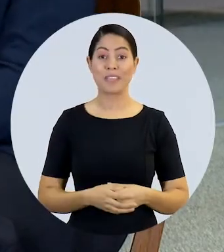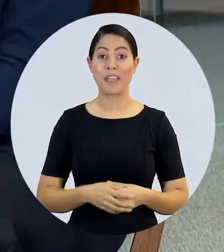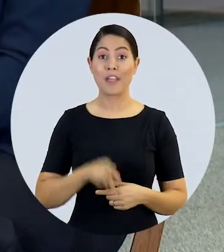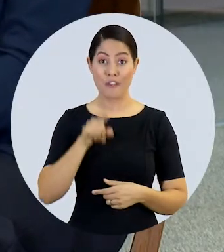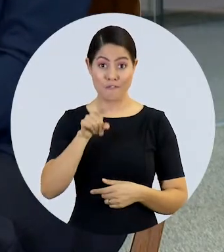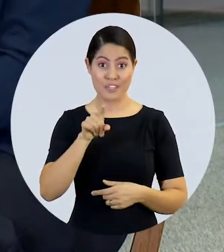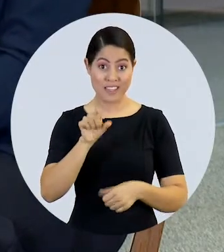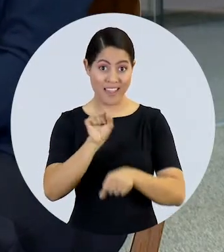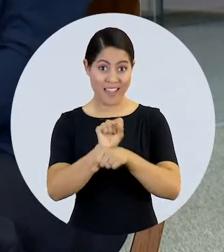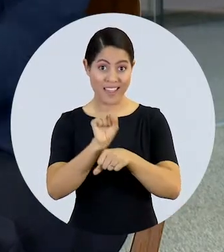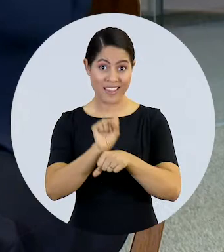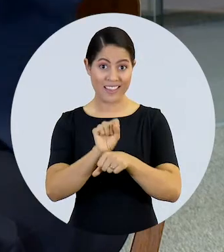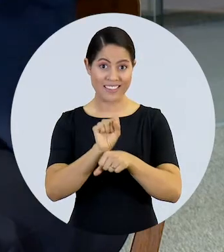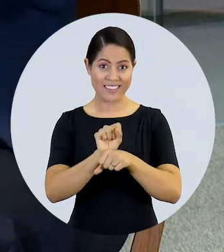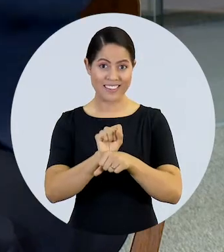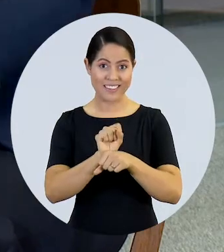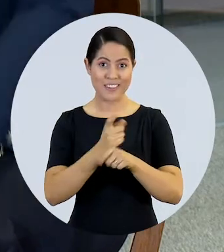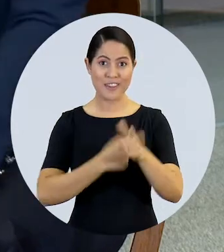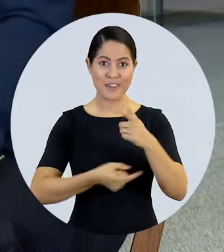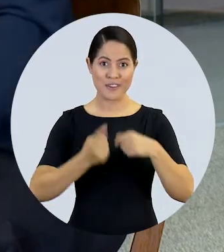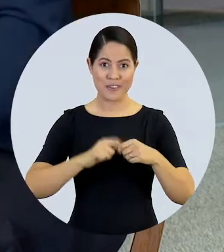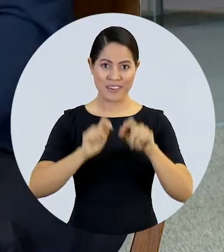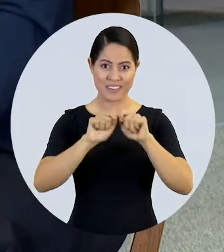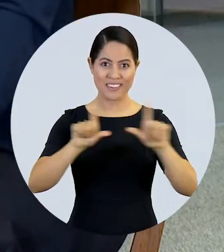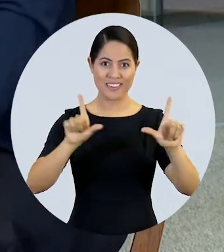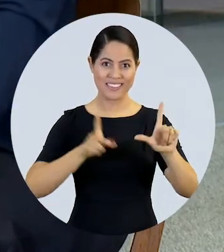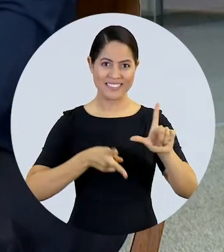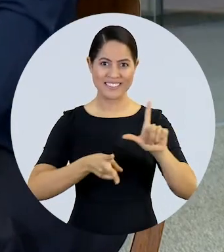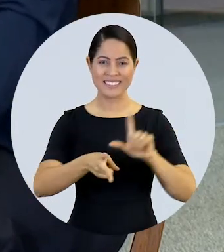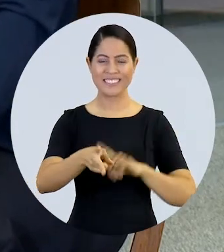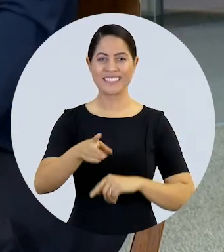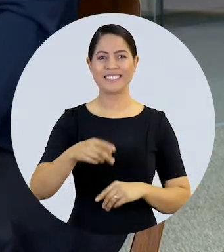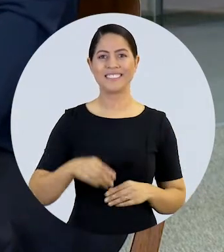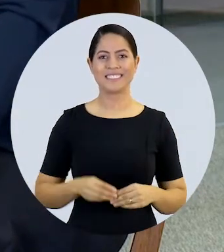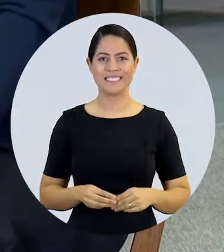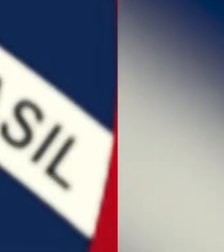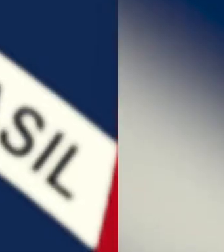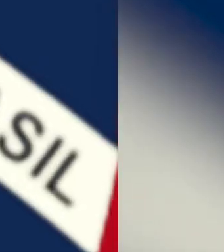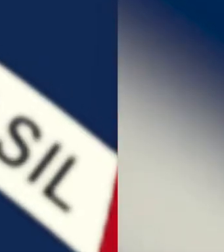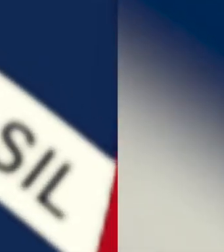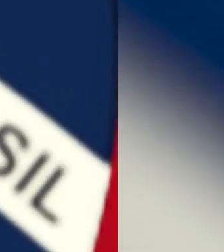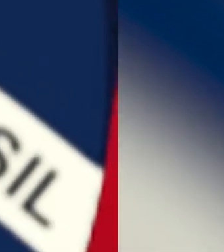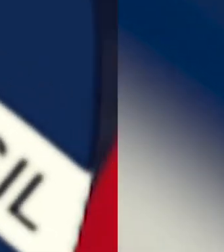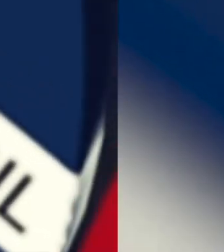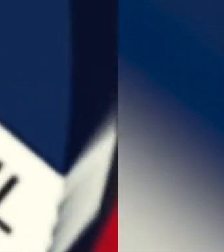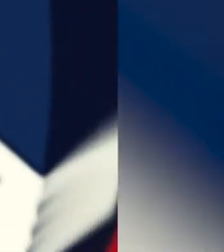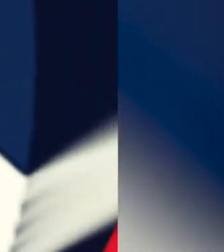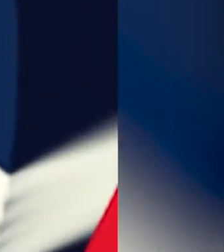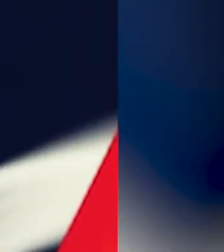uma vez. E você que está em casa, não sai daí. Já já a gente volta com mais OAB Entrevista.